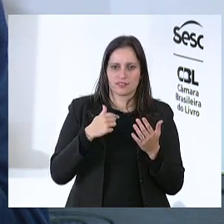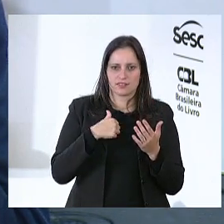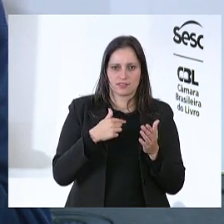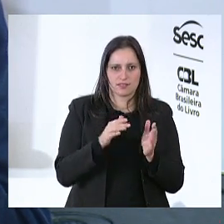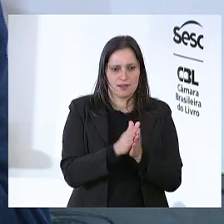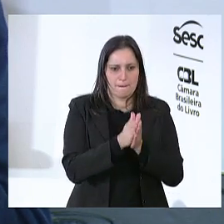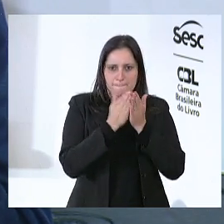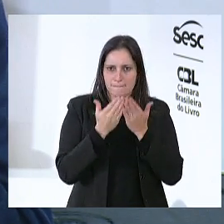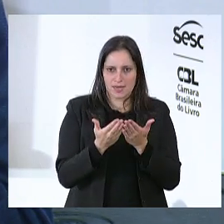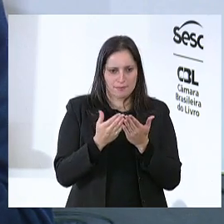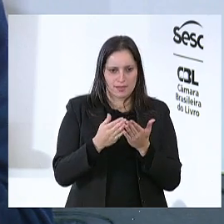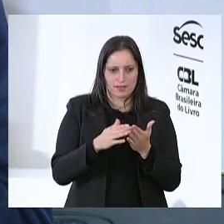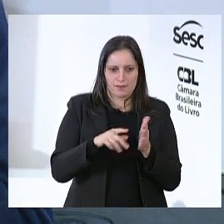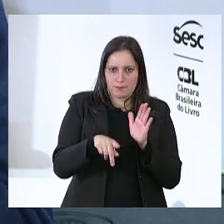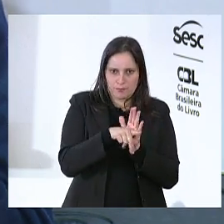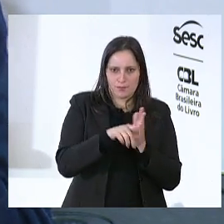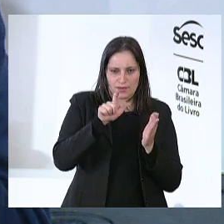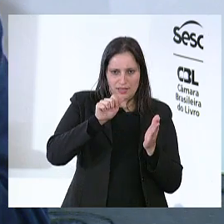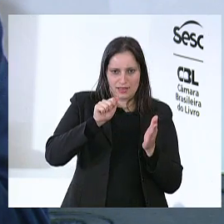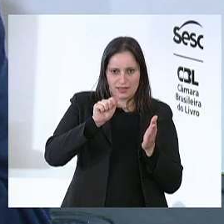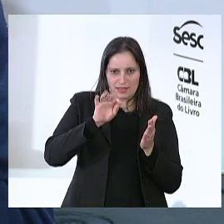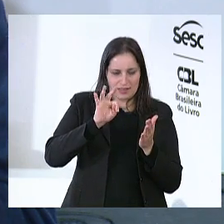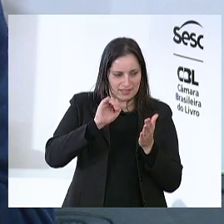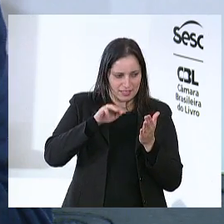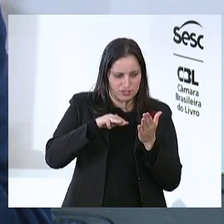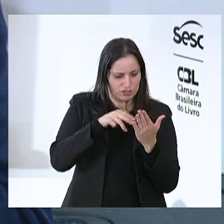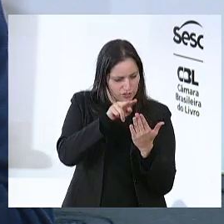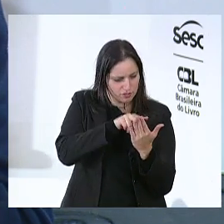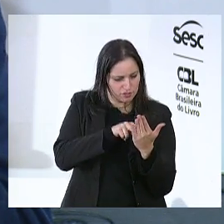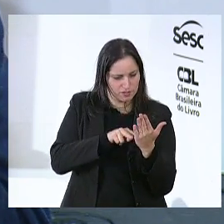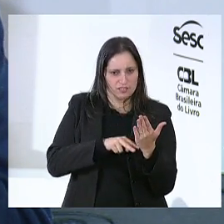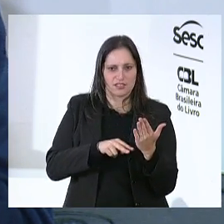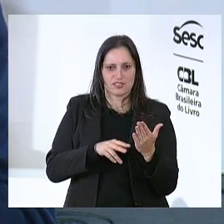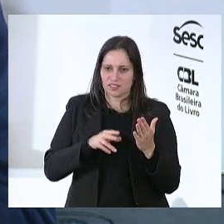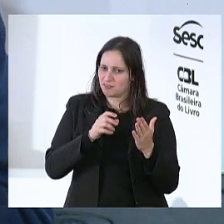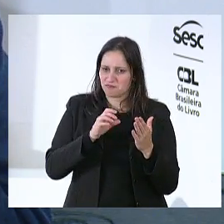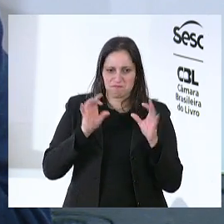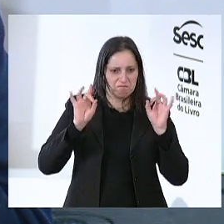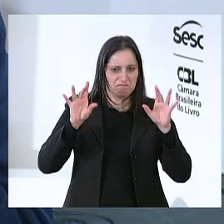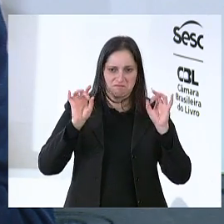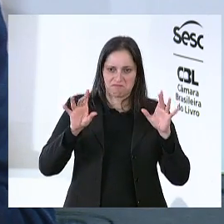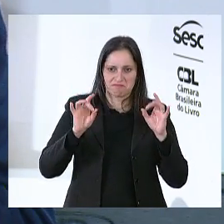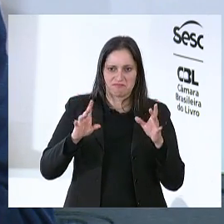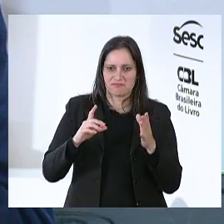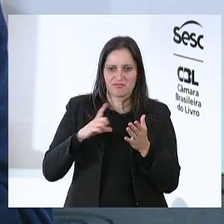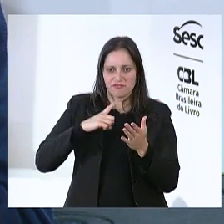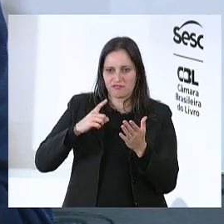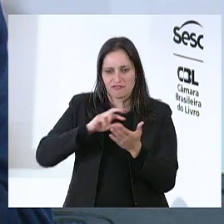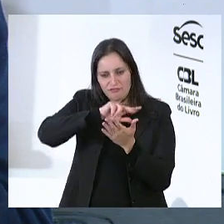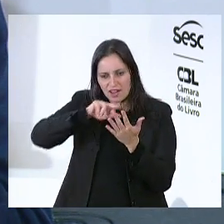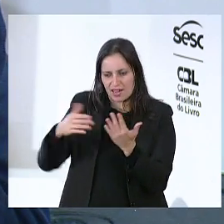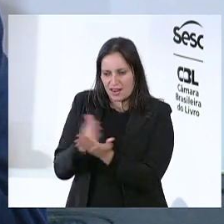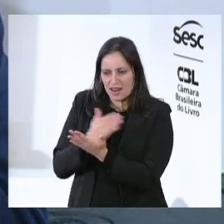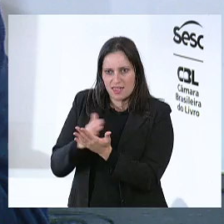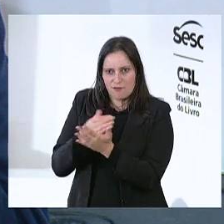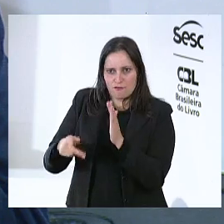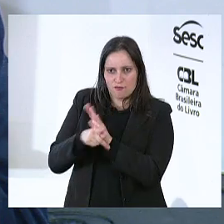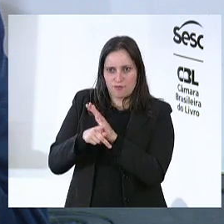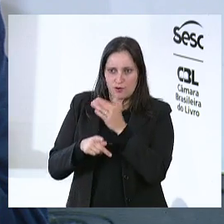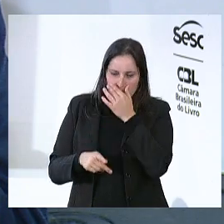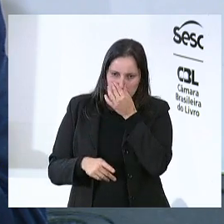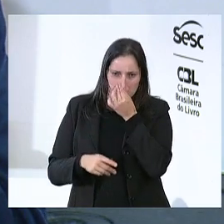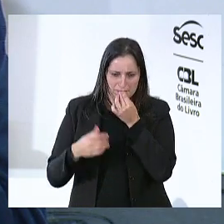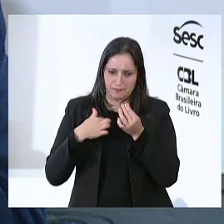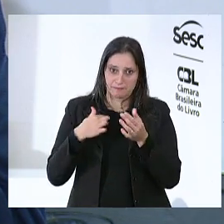original, é fantástico, li Dostoiévski no original, é fantástico, li Dante no original, né? Agora, me meti na